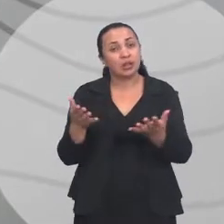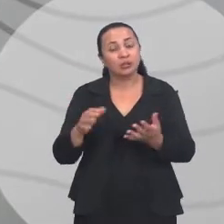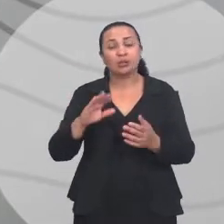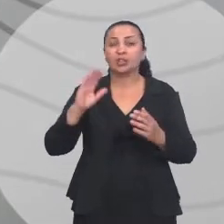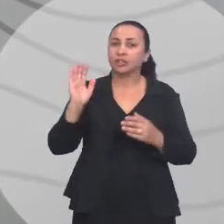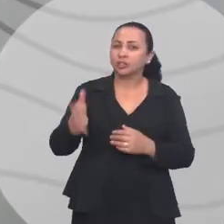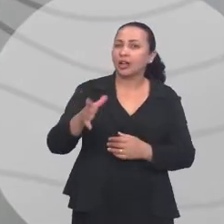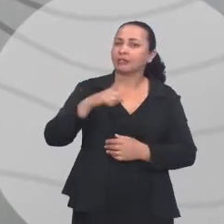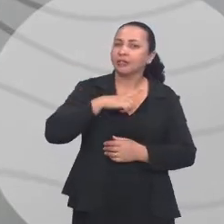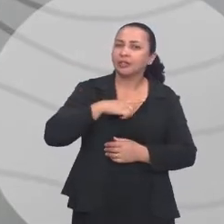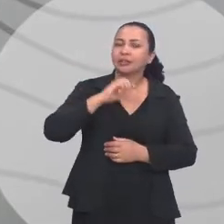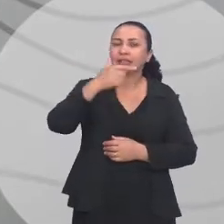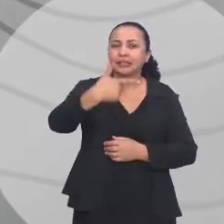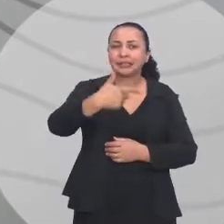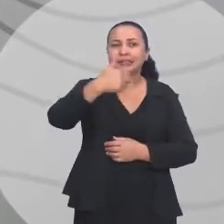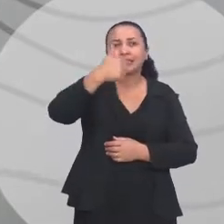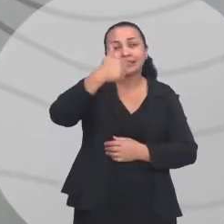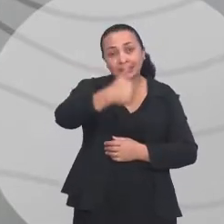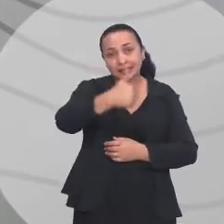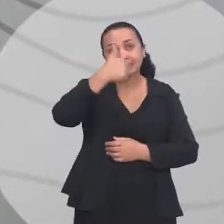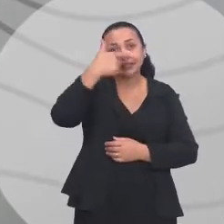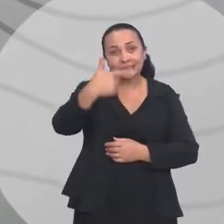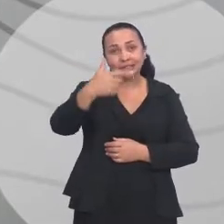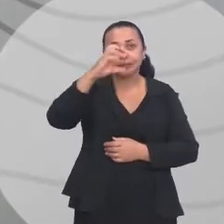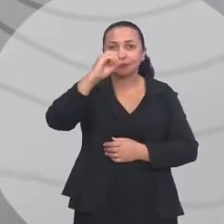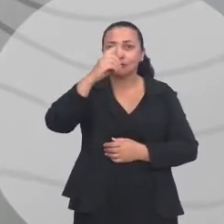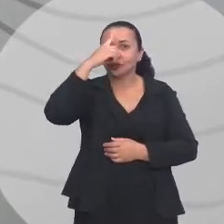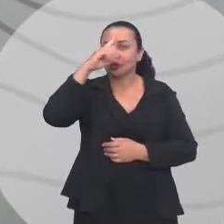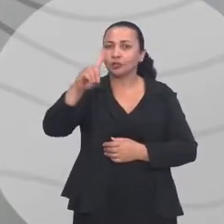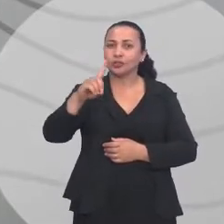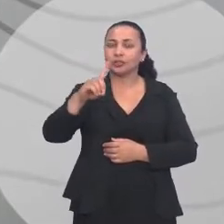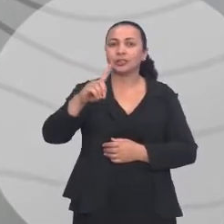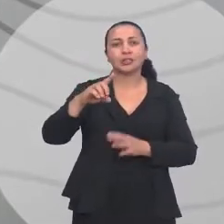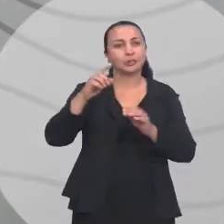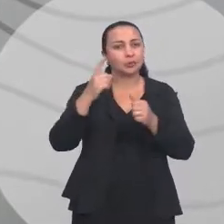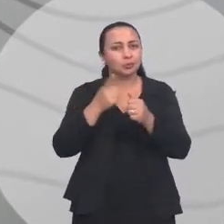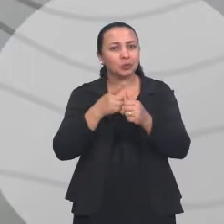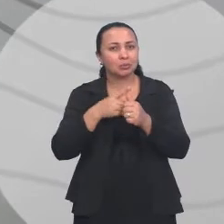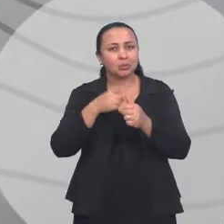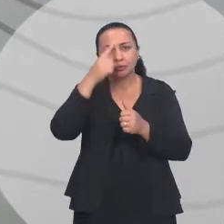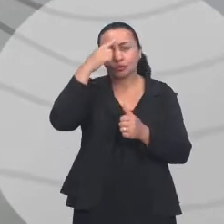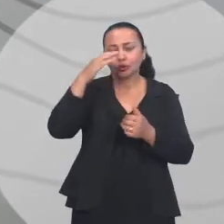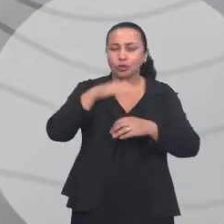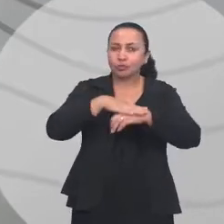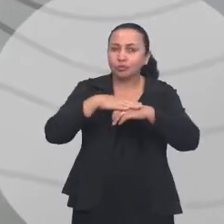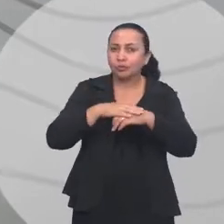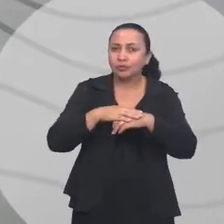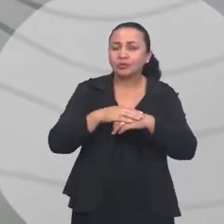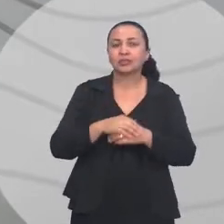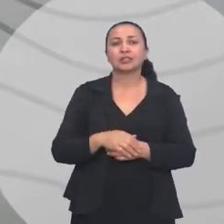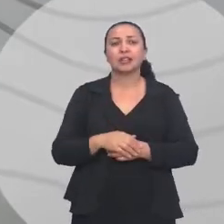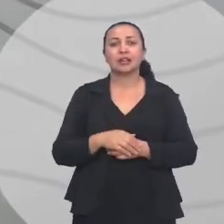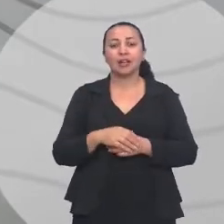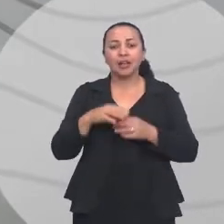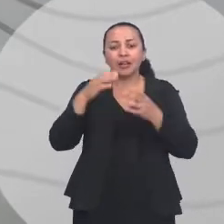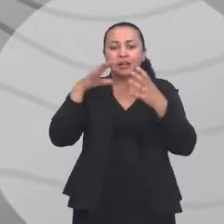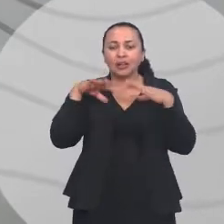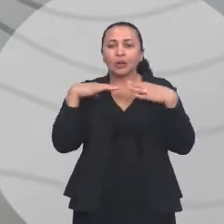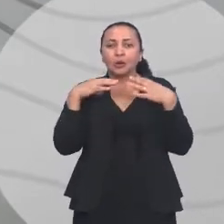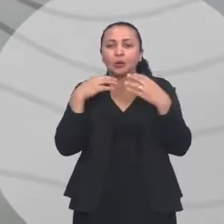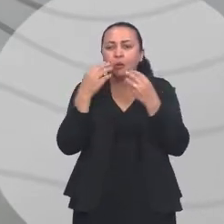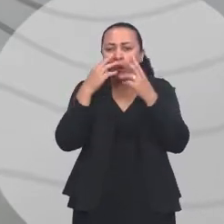para 120 dias daquela decisão e o cenário que se assiste hoje para pandemia